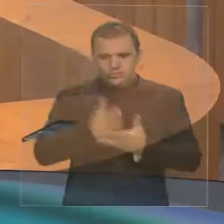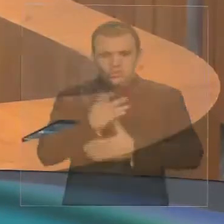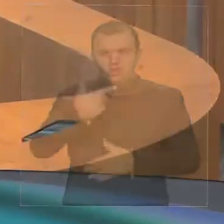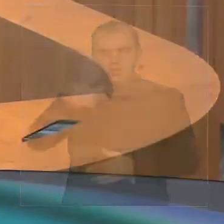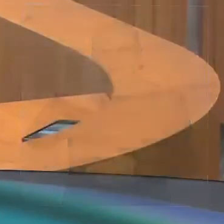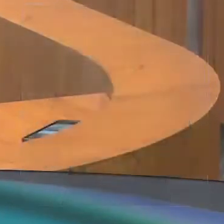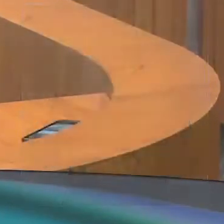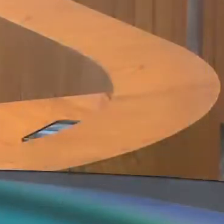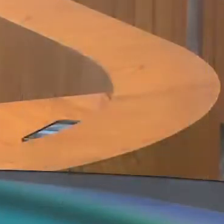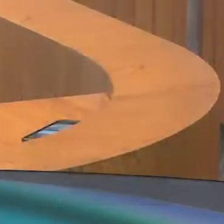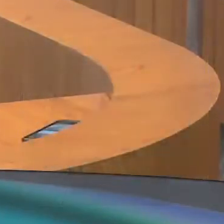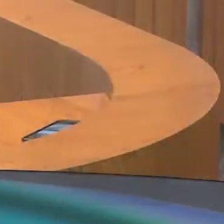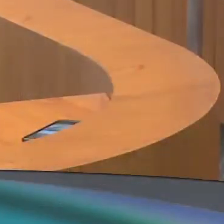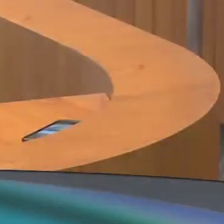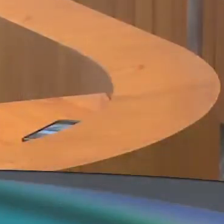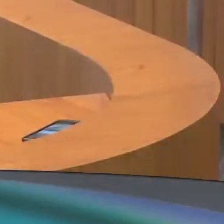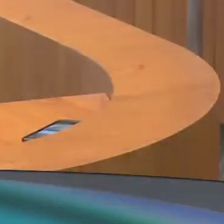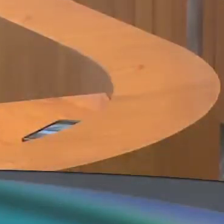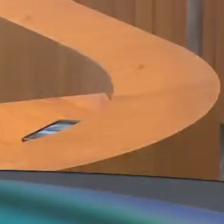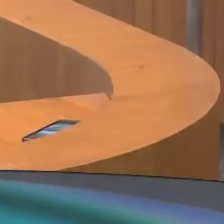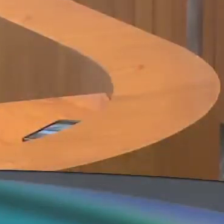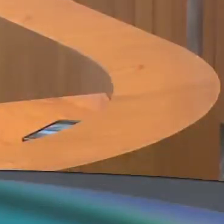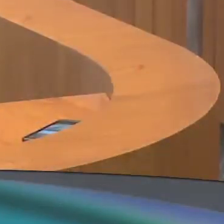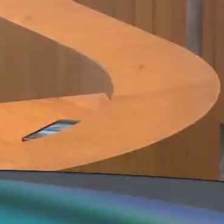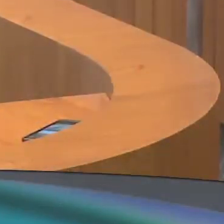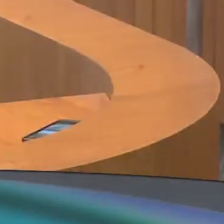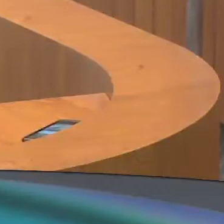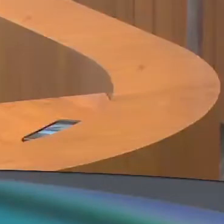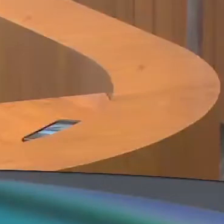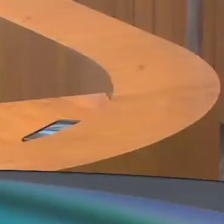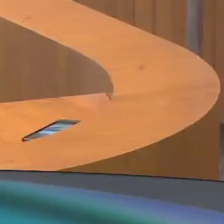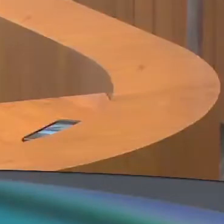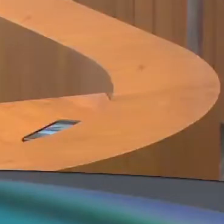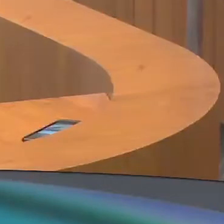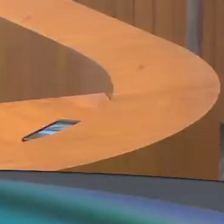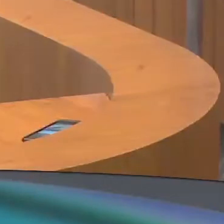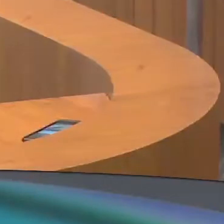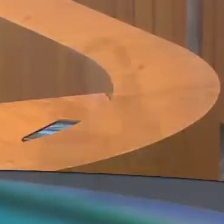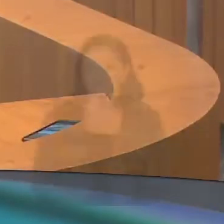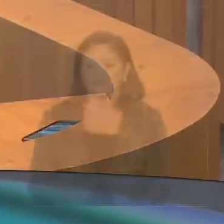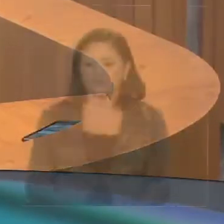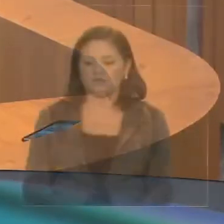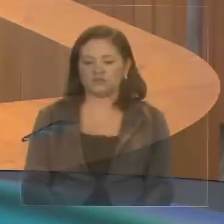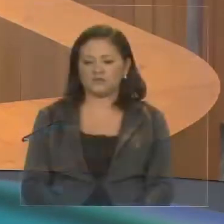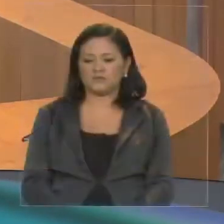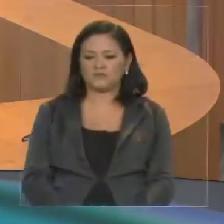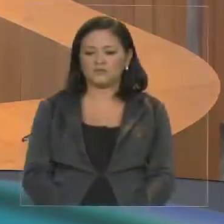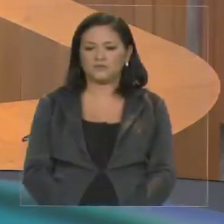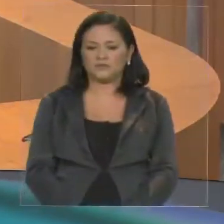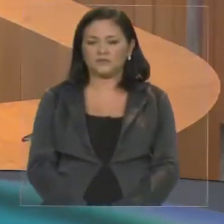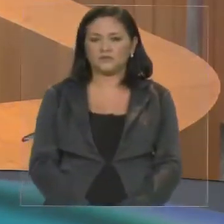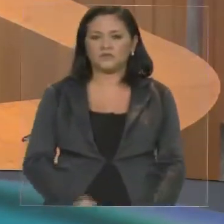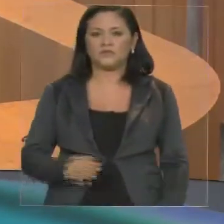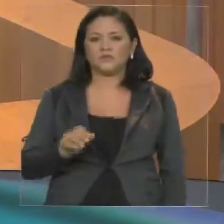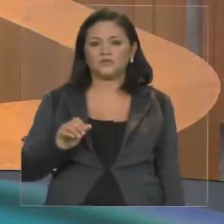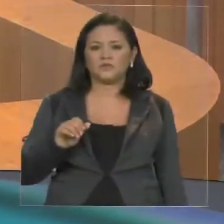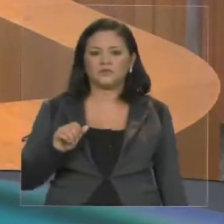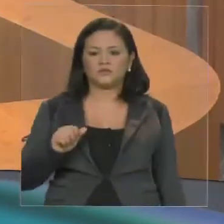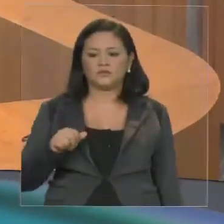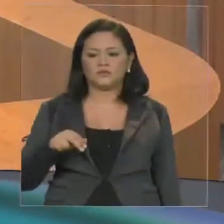municípios, como Anapurus, São Bento, Cururupu. Estamos viabilizando as